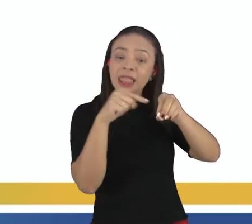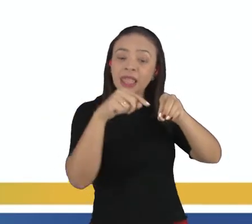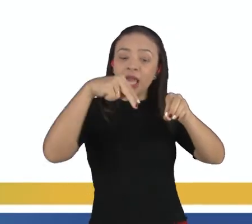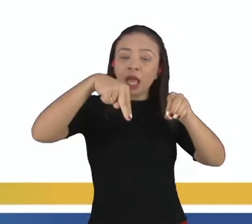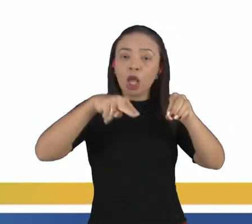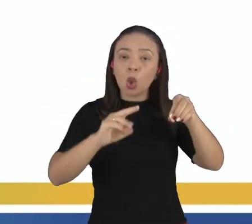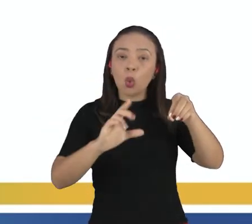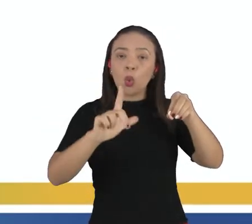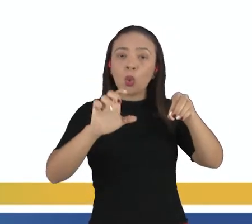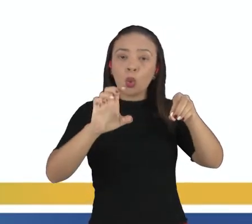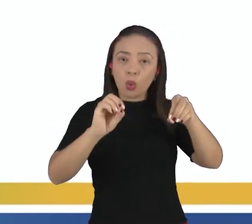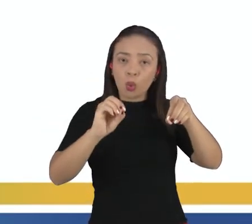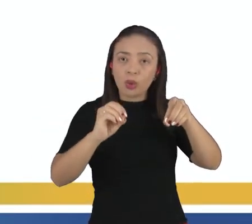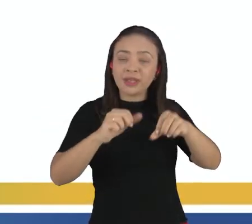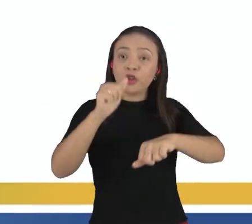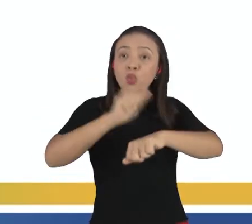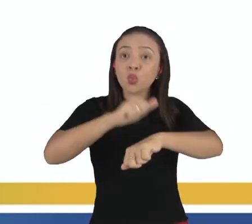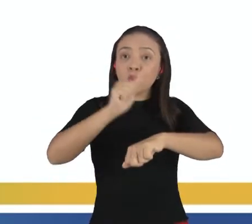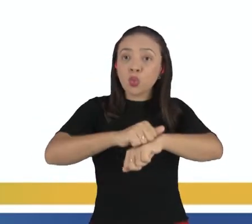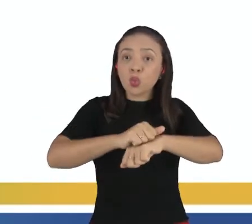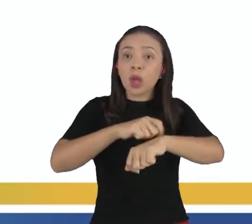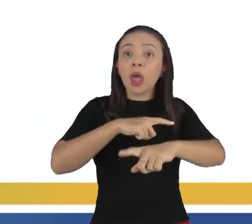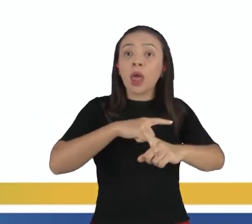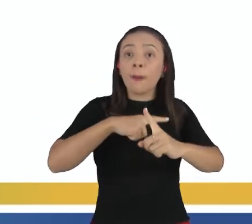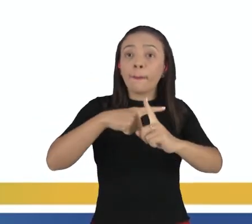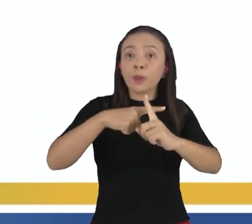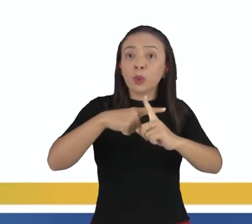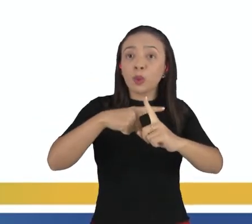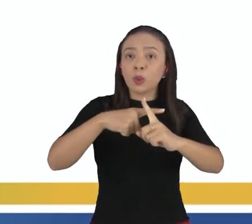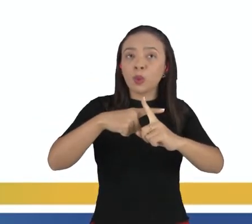carga positiva. E por que ele definiu isso? Que o